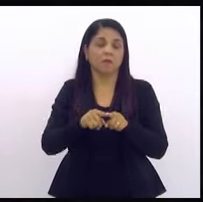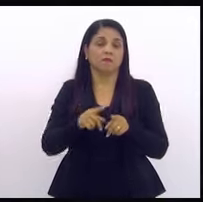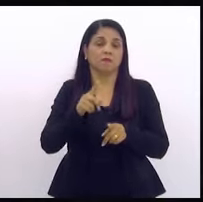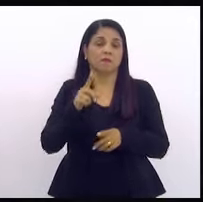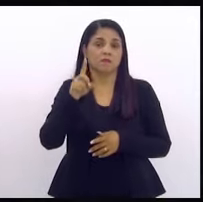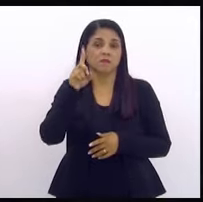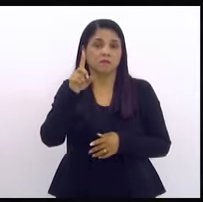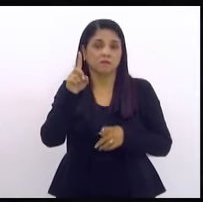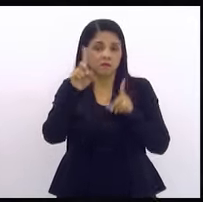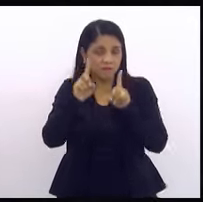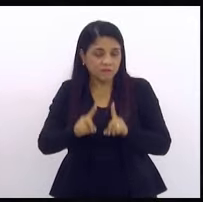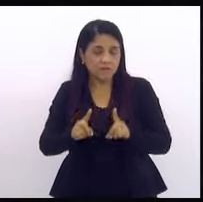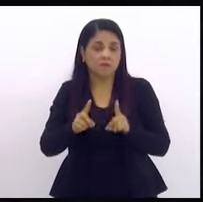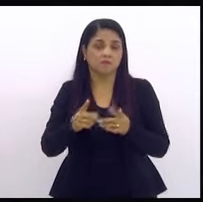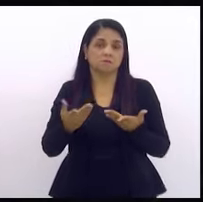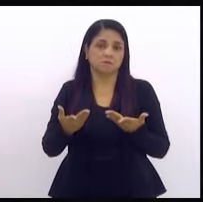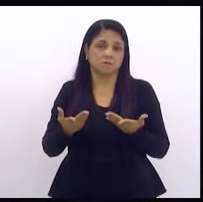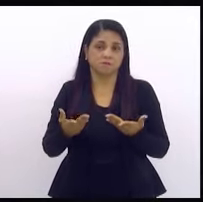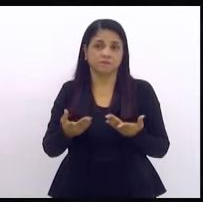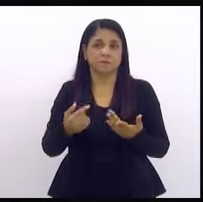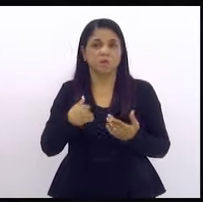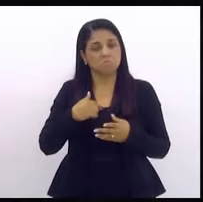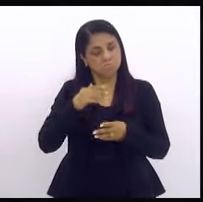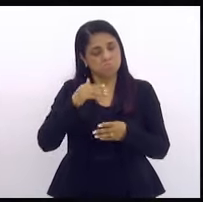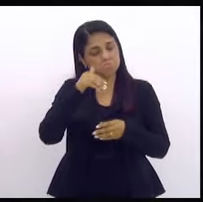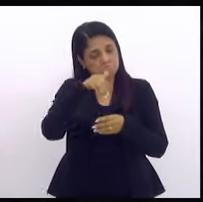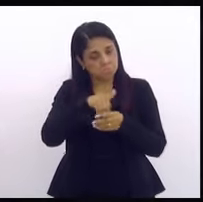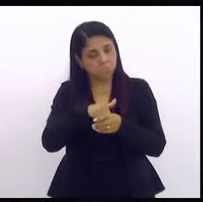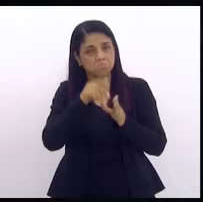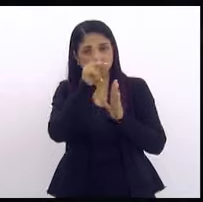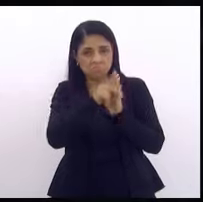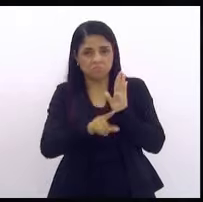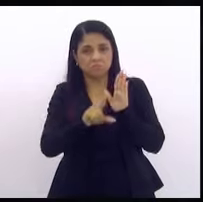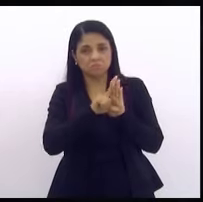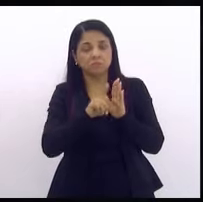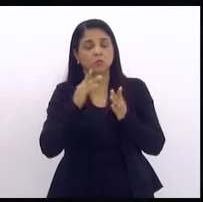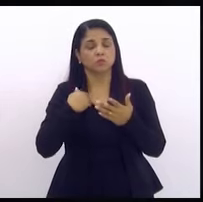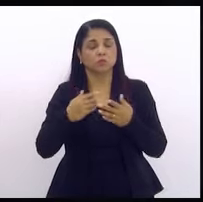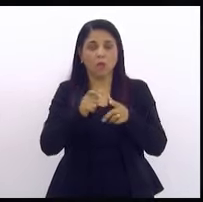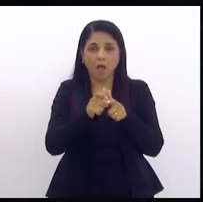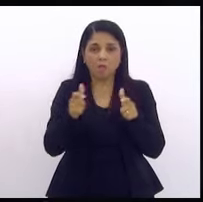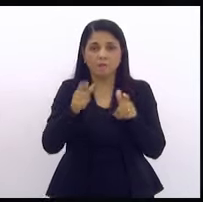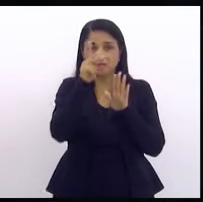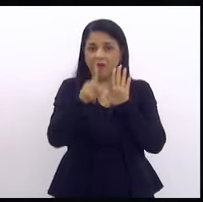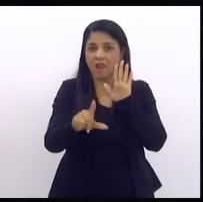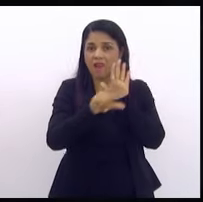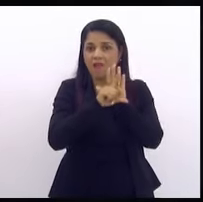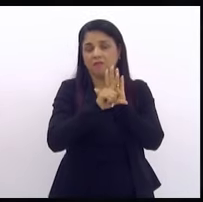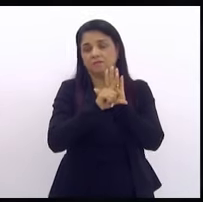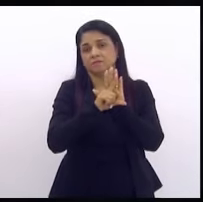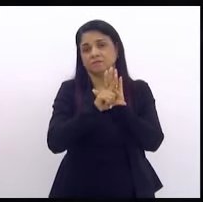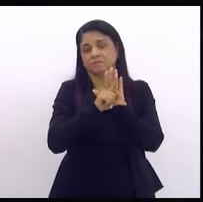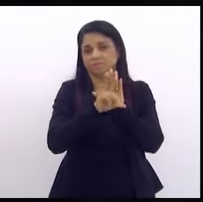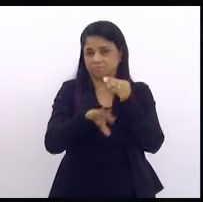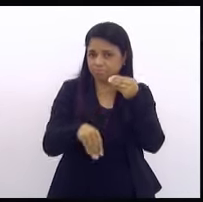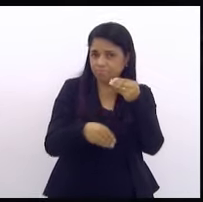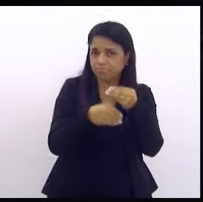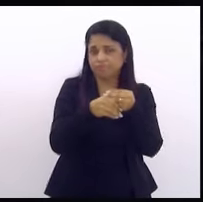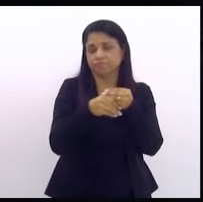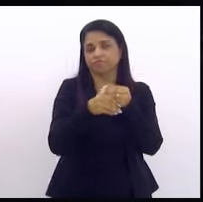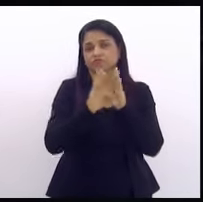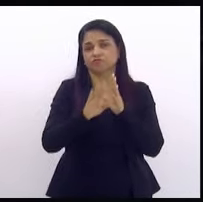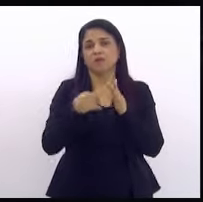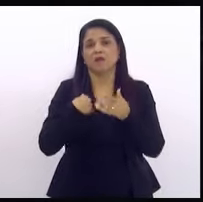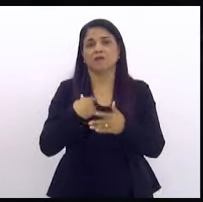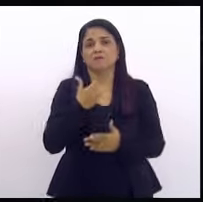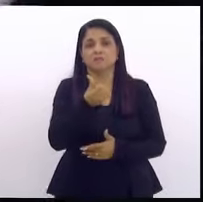foi aprovado amplamente. Na verdade, eu estou modificando e ampliando uma lei antiga nossa e garantindo 60 passos que a Prefeitura